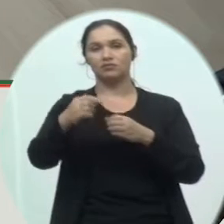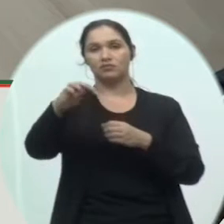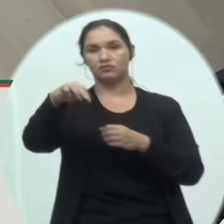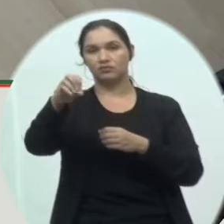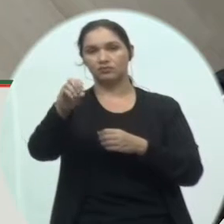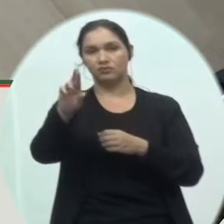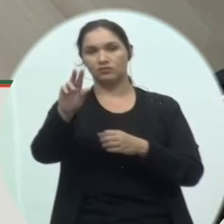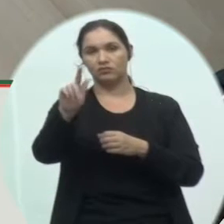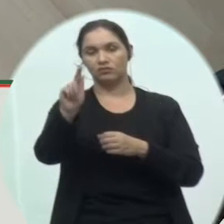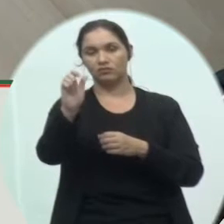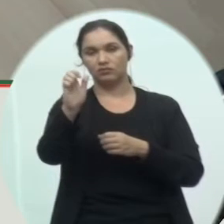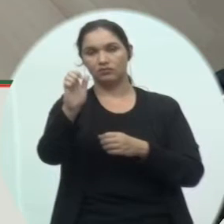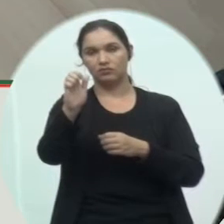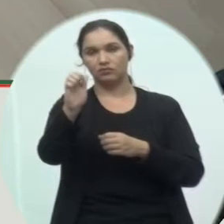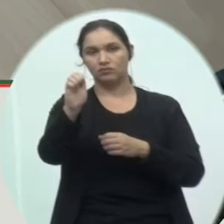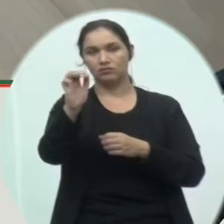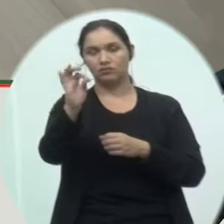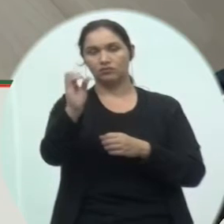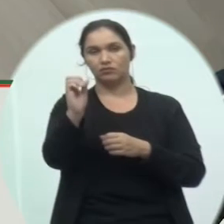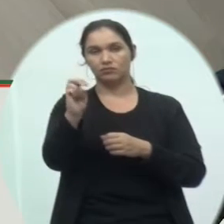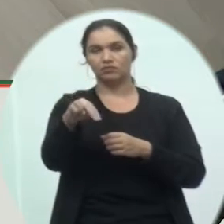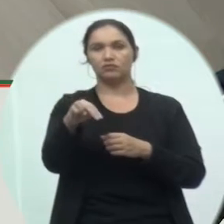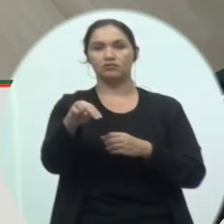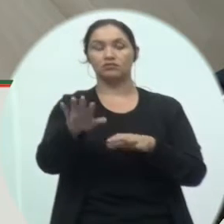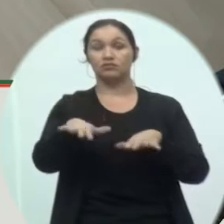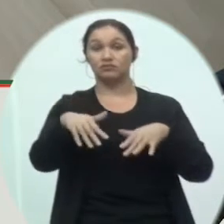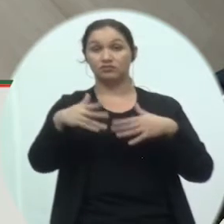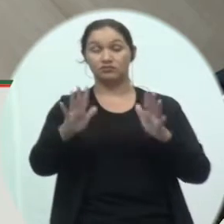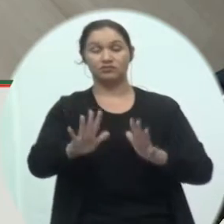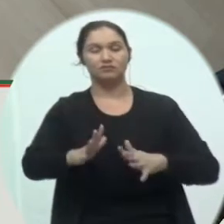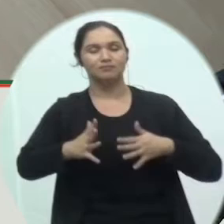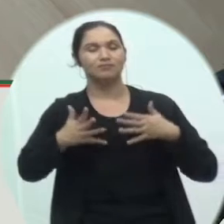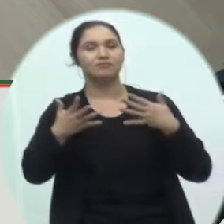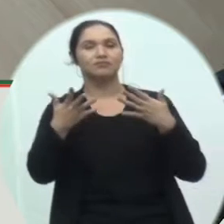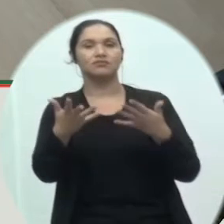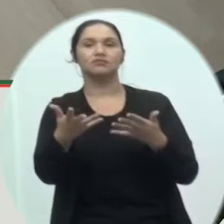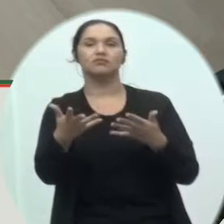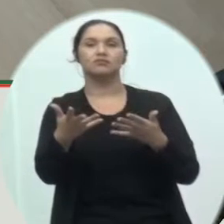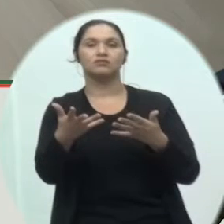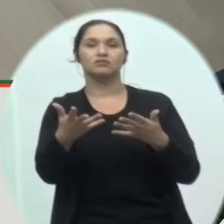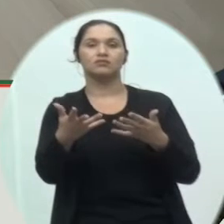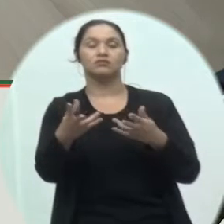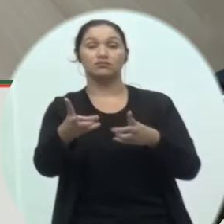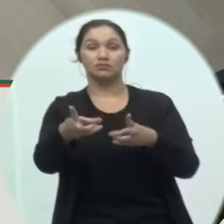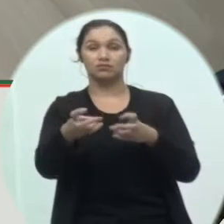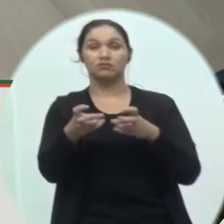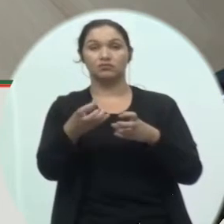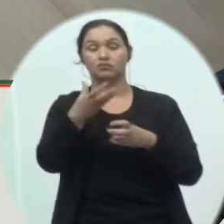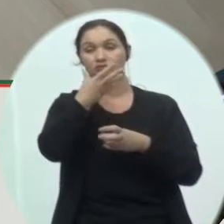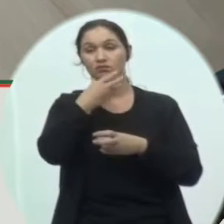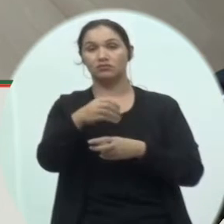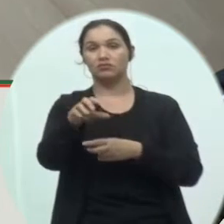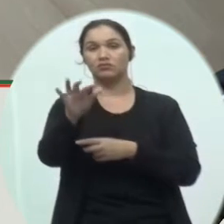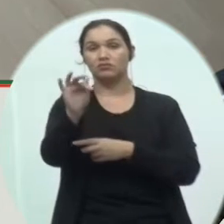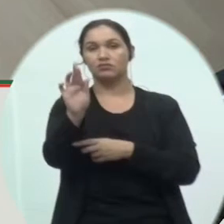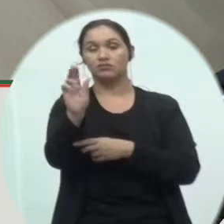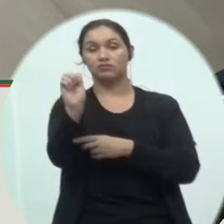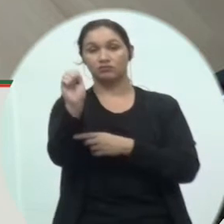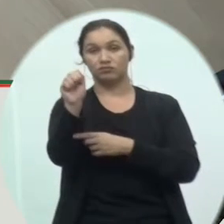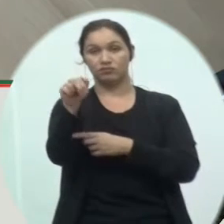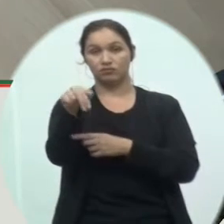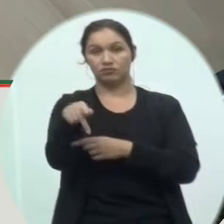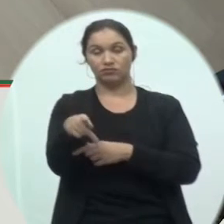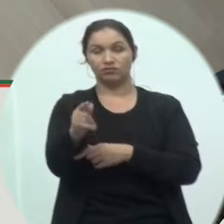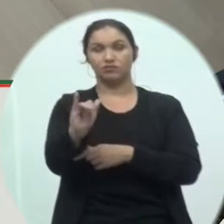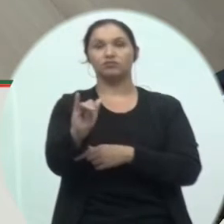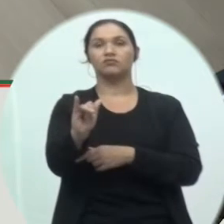Morganton. Seu empenho nessa área foi notada por Franklin Roosevelt e sua